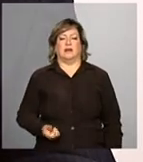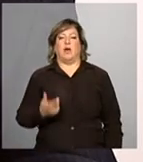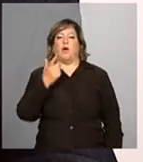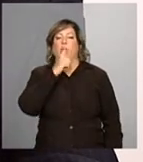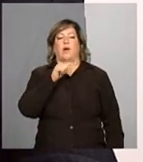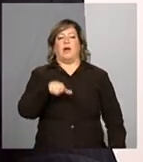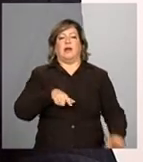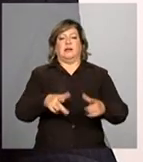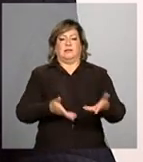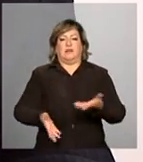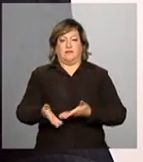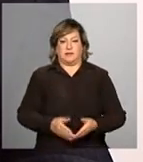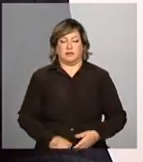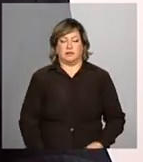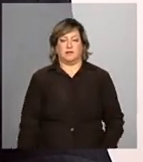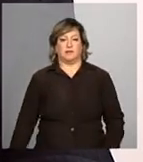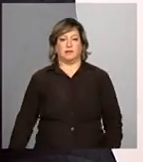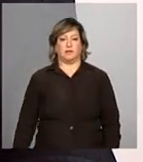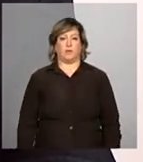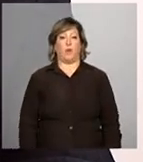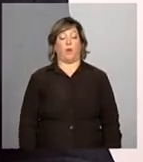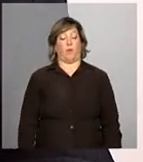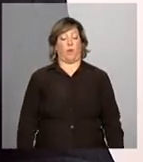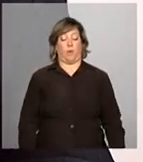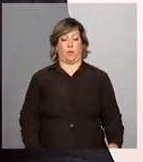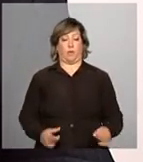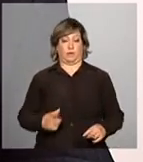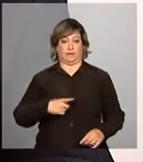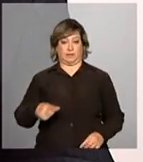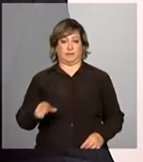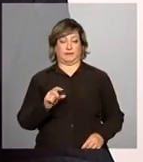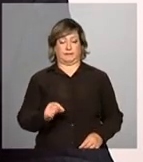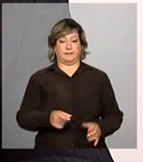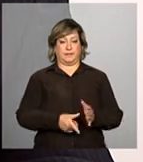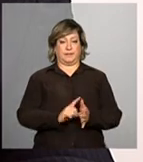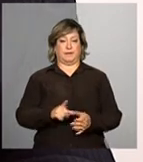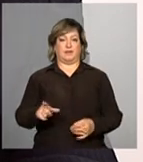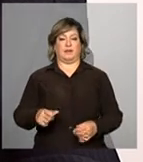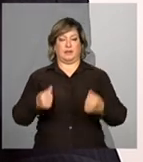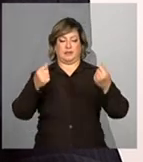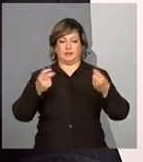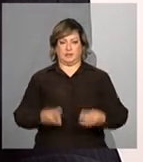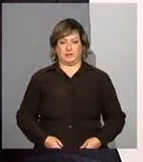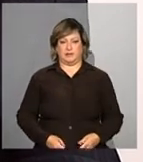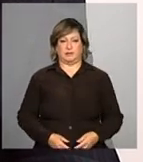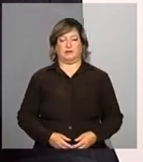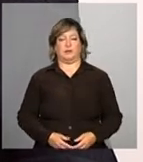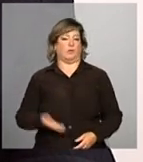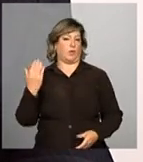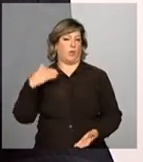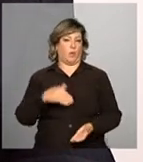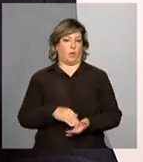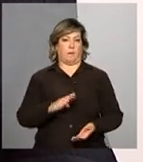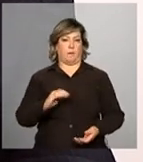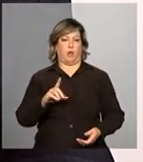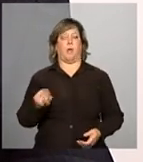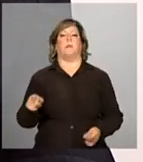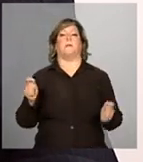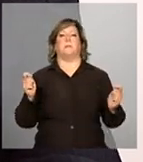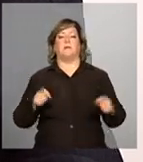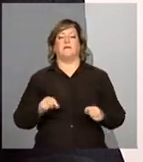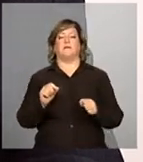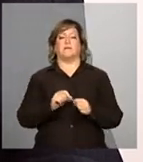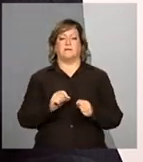esse serviço tô com a gente falei cumprir essas pessoas que Doutor Henrique colocou muito bem não no último bloco ela pode ser remanejada